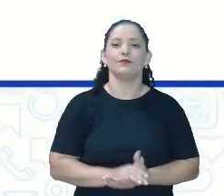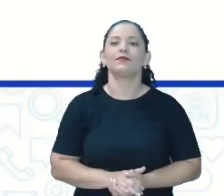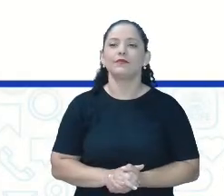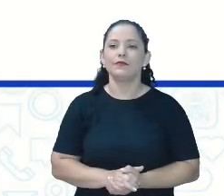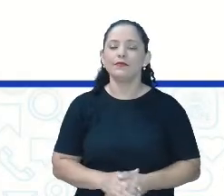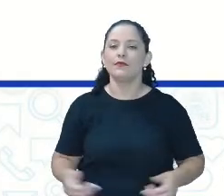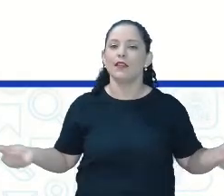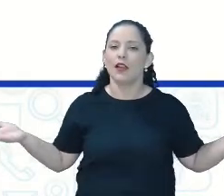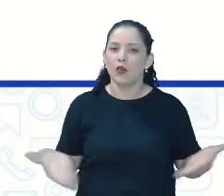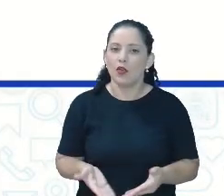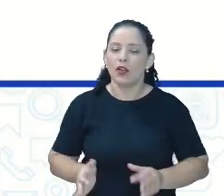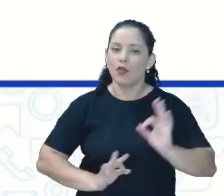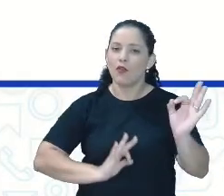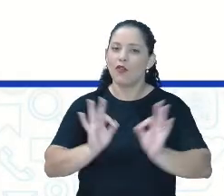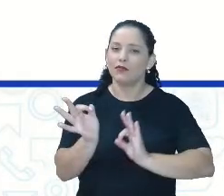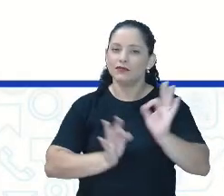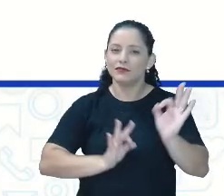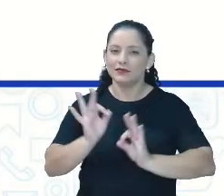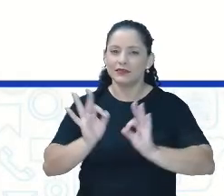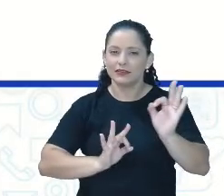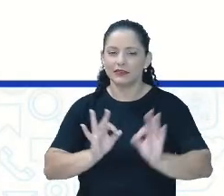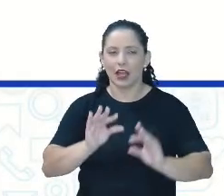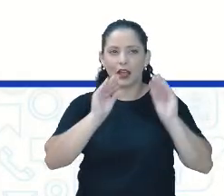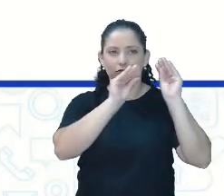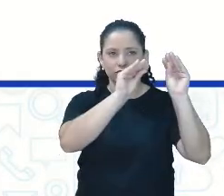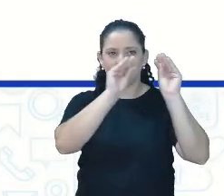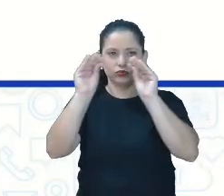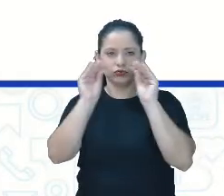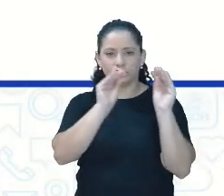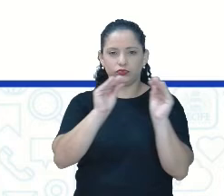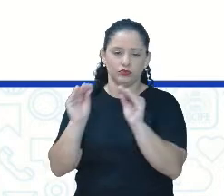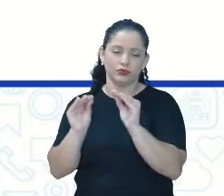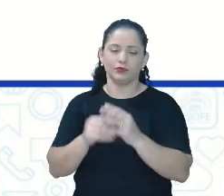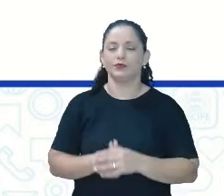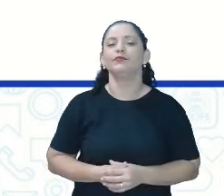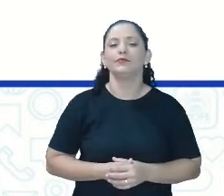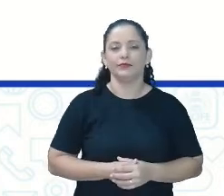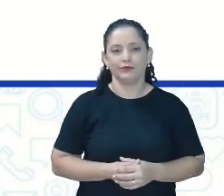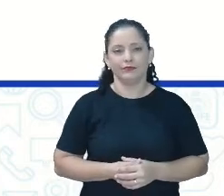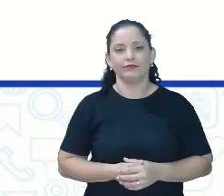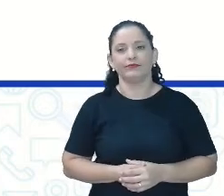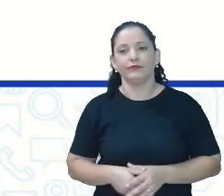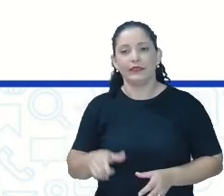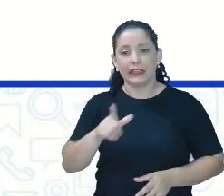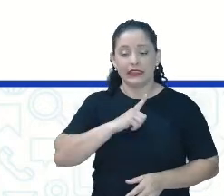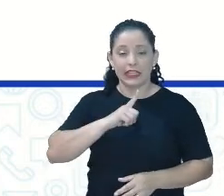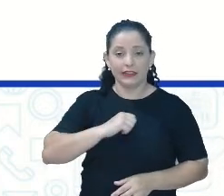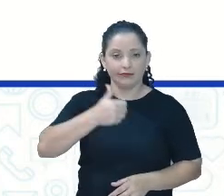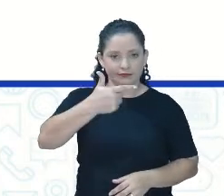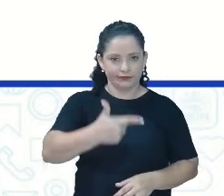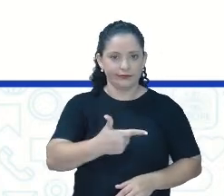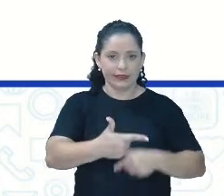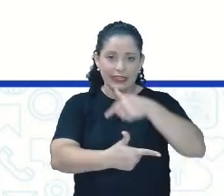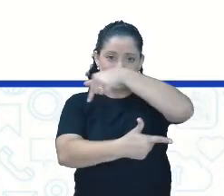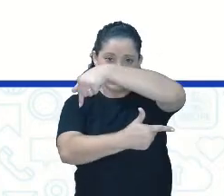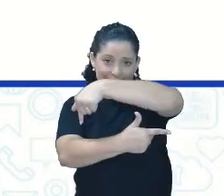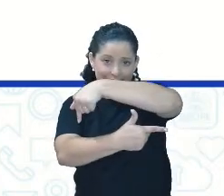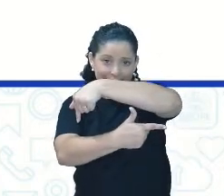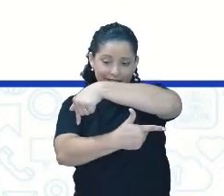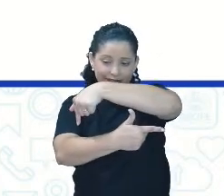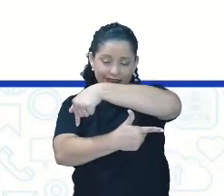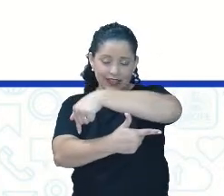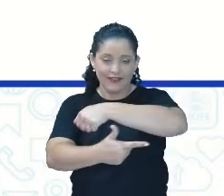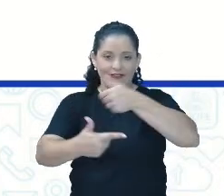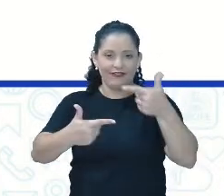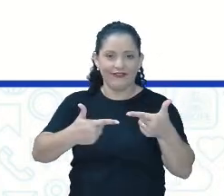a gente armar aí essa divisão, tá? Como a gente arma qualquer divisão, tem o 7 dividido por